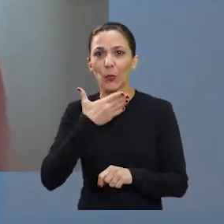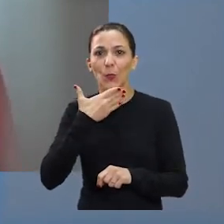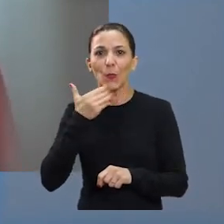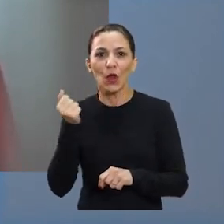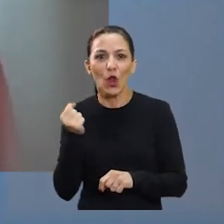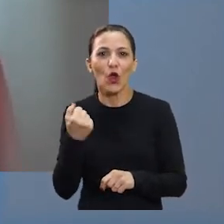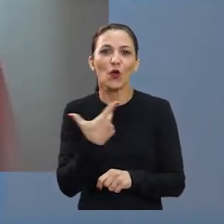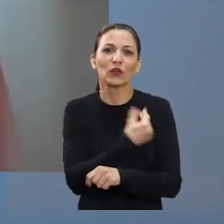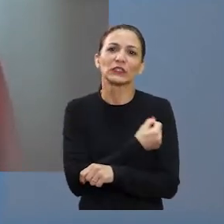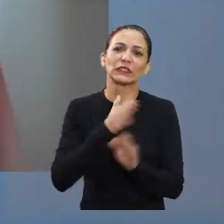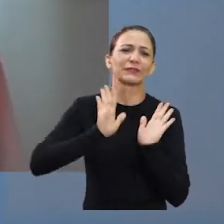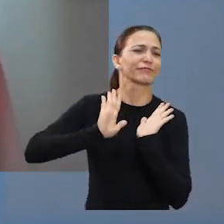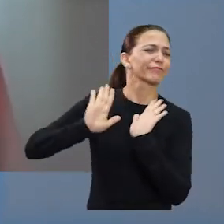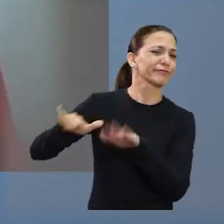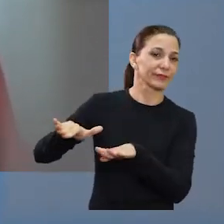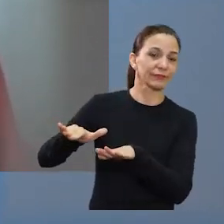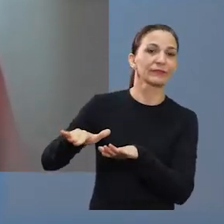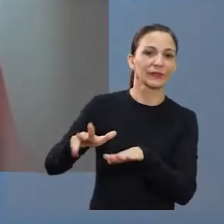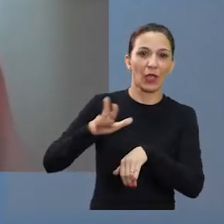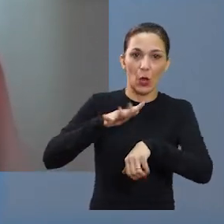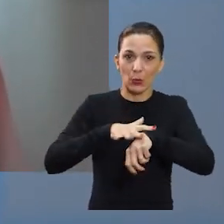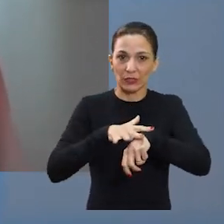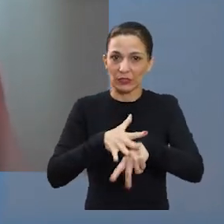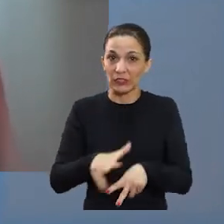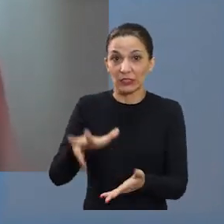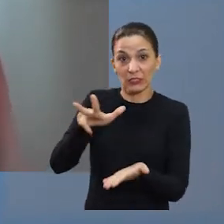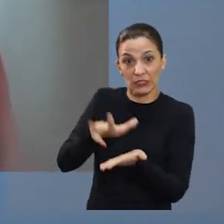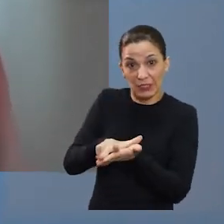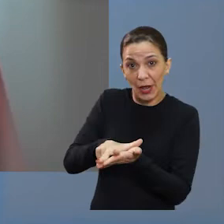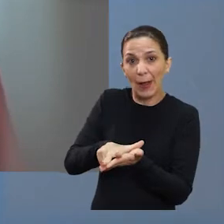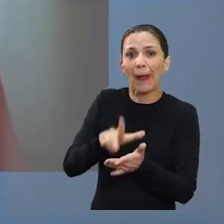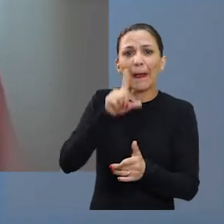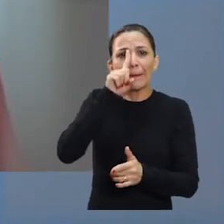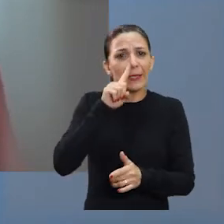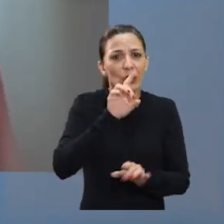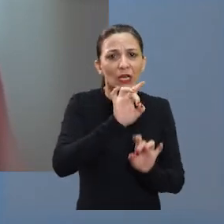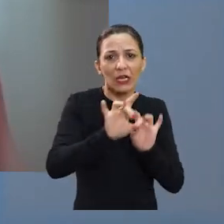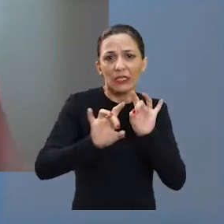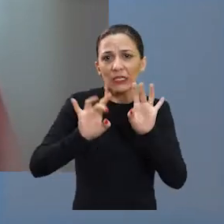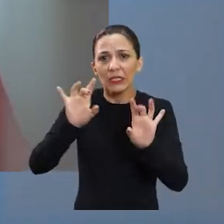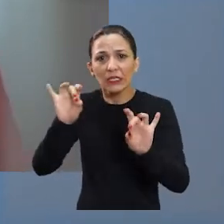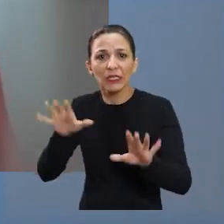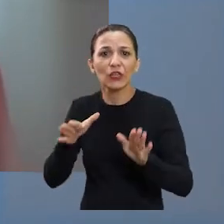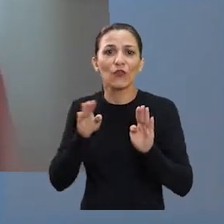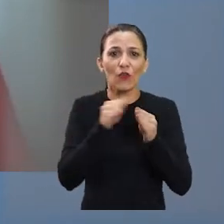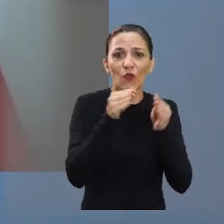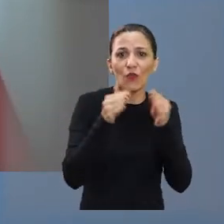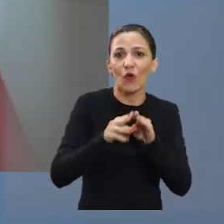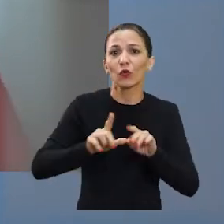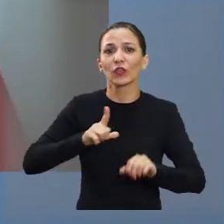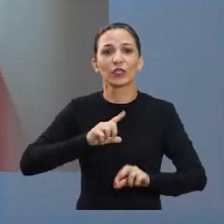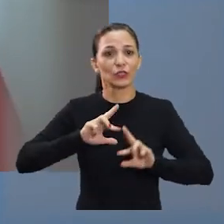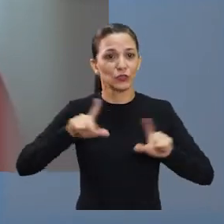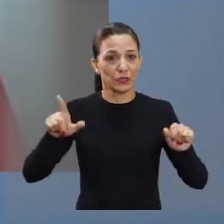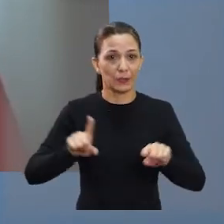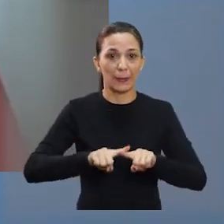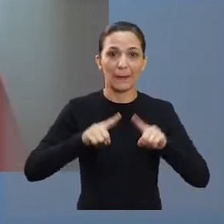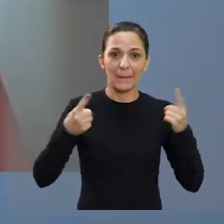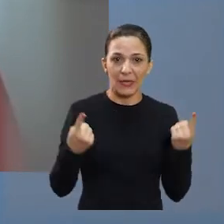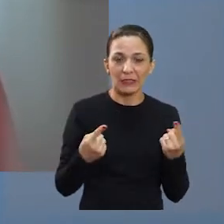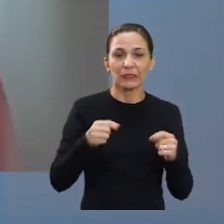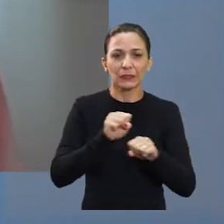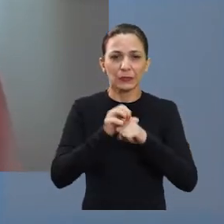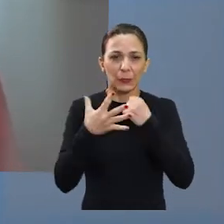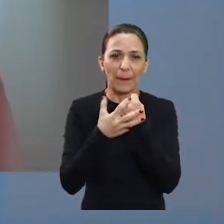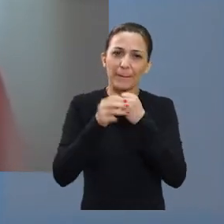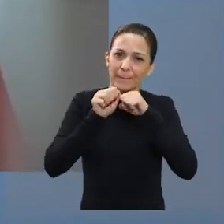não tomá-lo. A gente está vendo aí os riscos individuais, você está falando para os pacientes que estão internando mais. E quando a gente fala